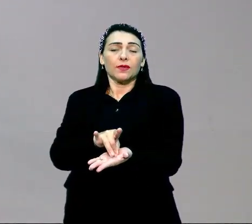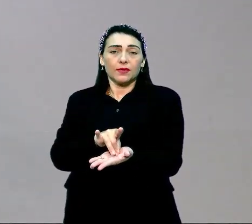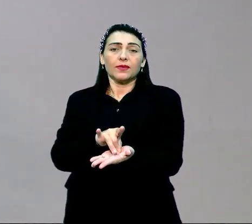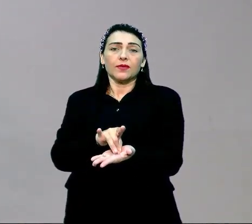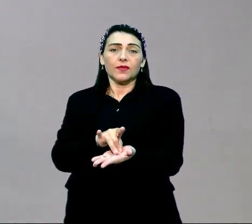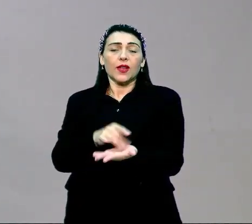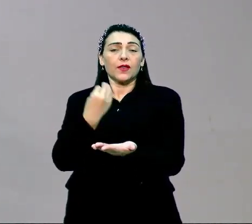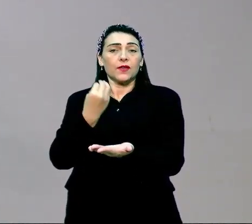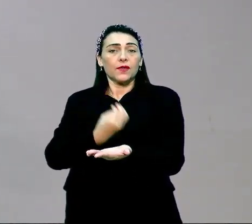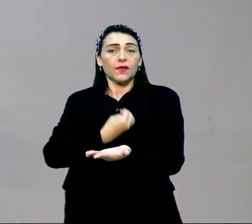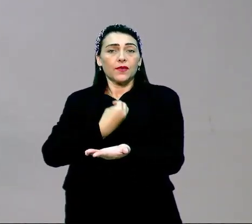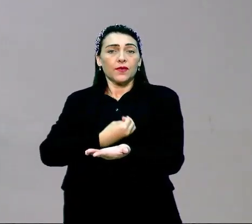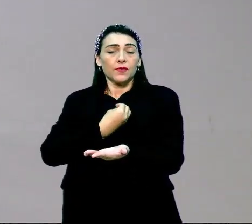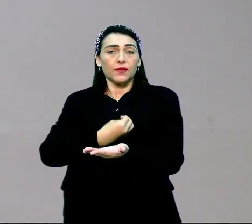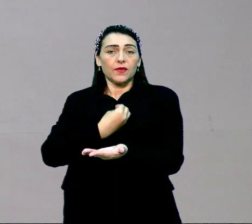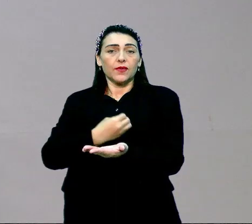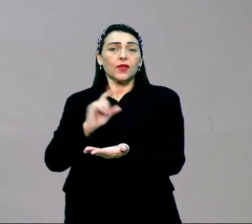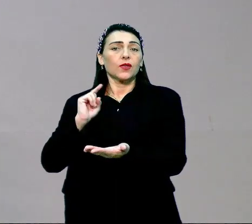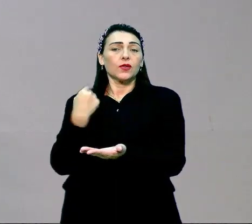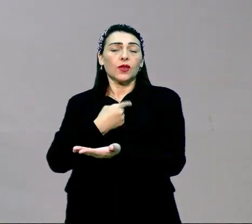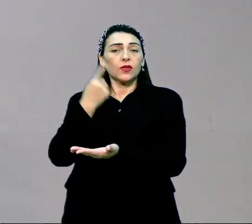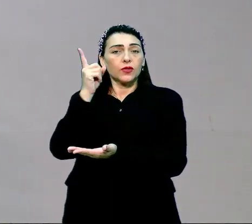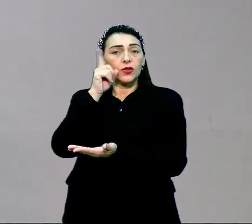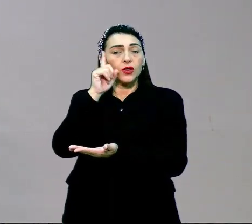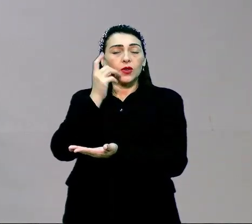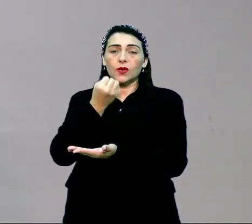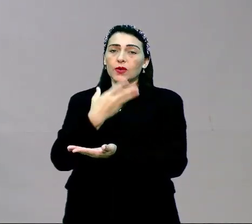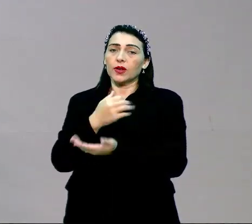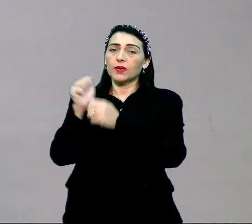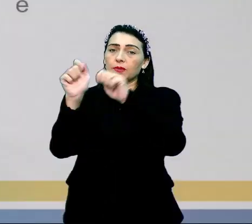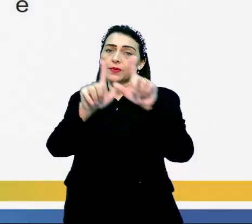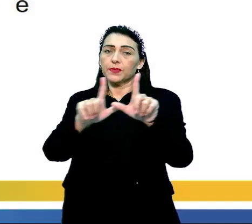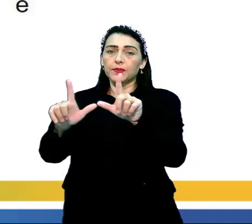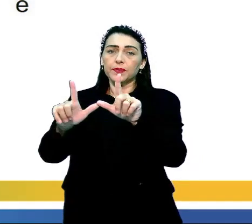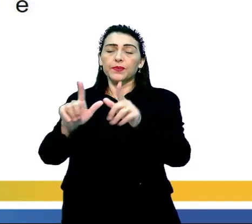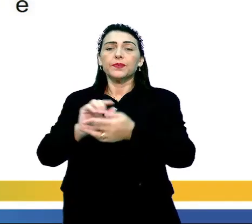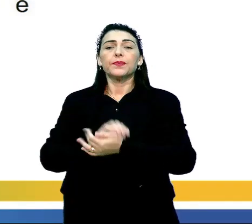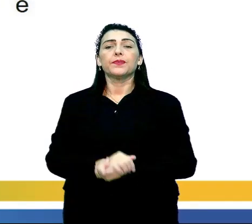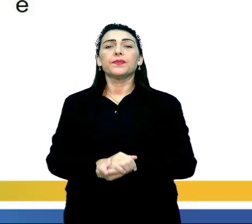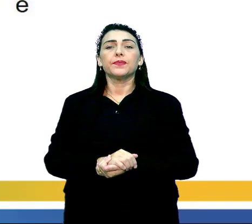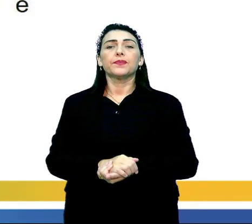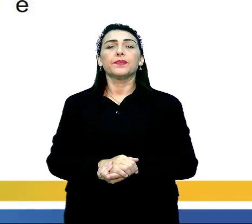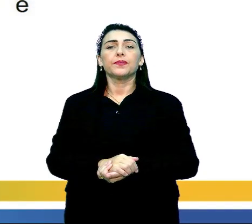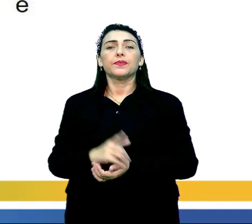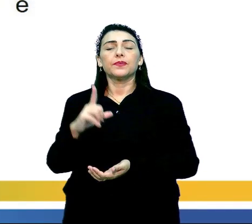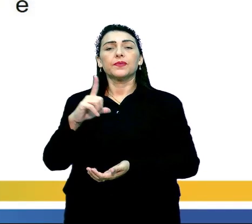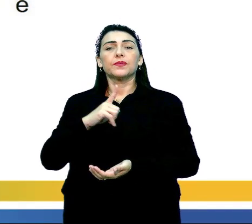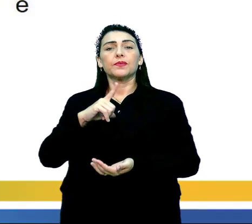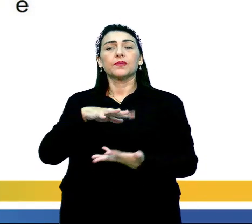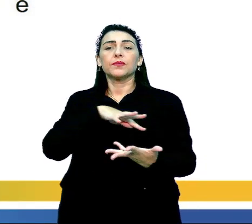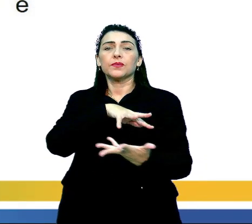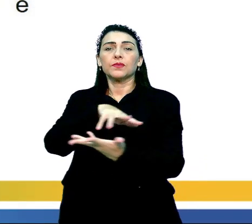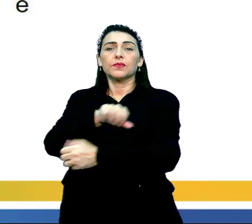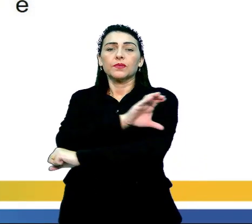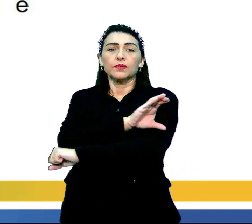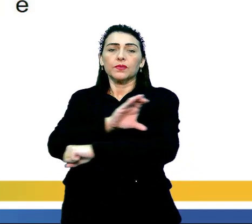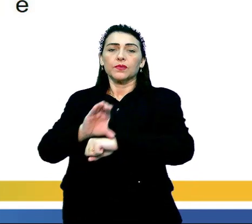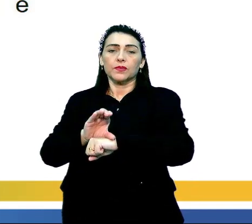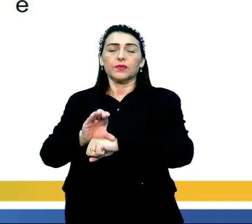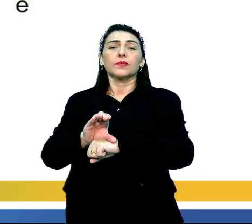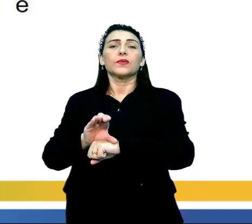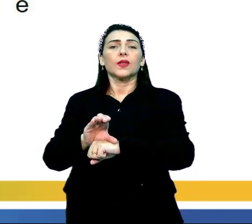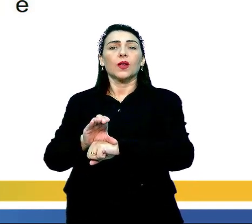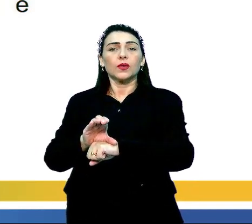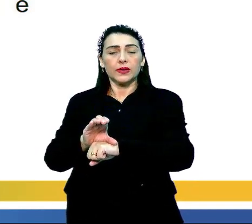efetivamente, vivenciar elas no nosso cotidiano, beleza? Então, foca na tela, que a gente tem aqui o universo cultural. O